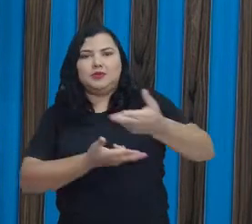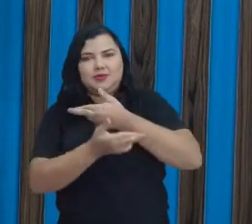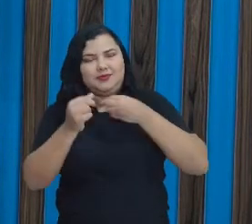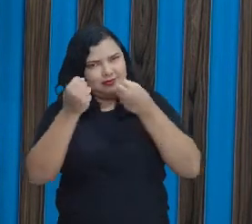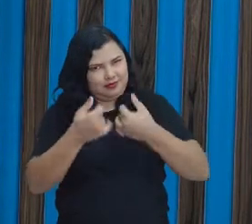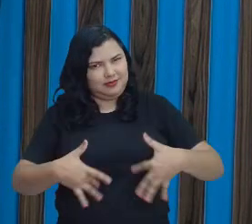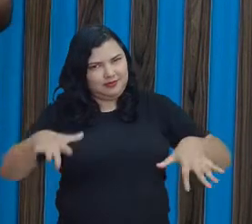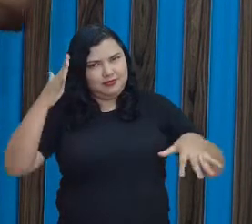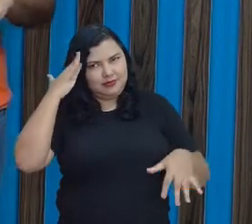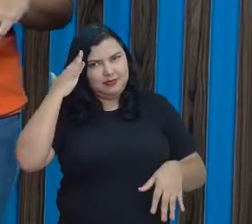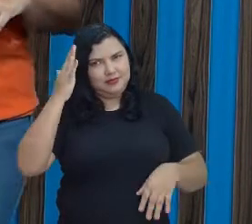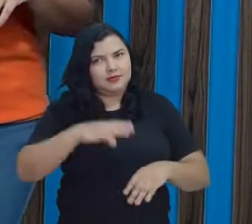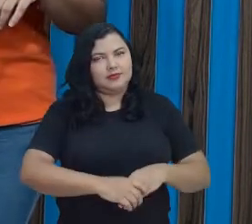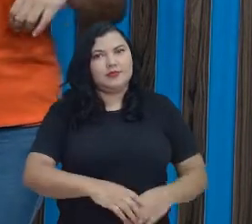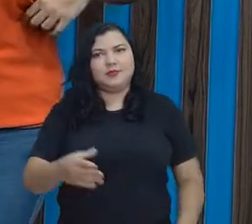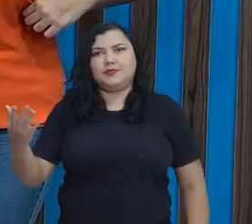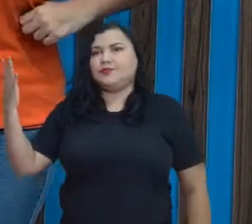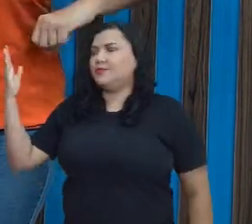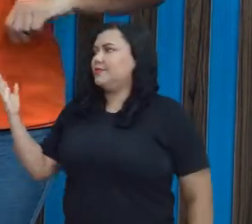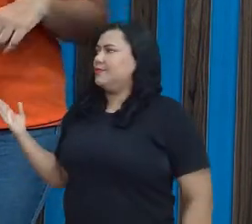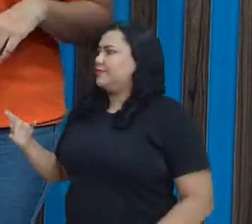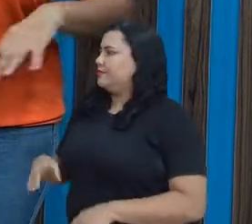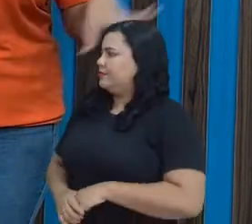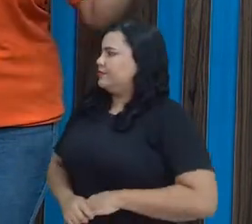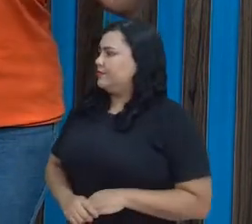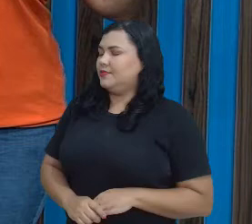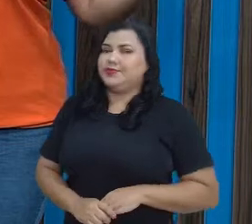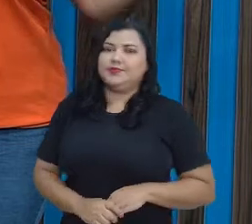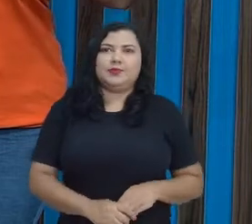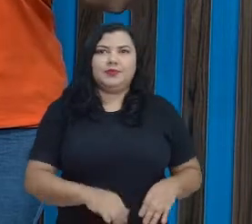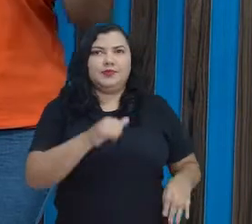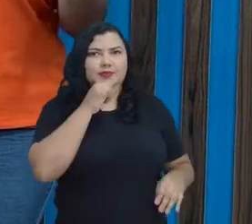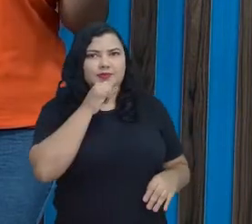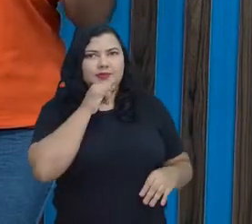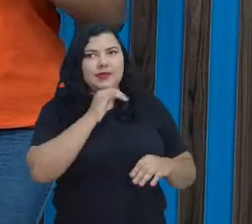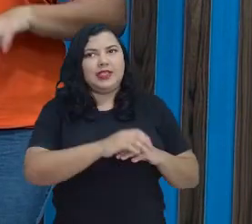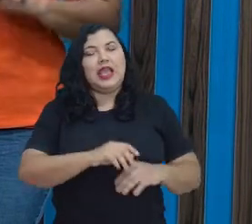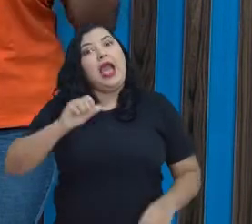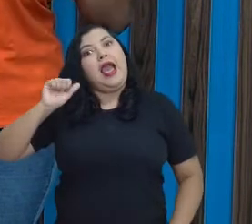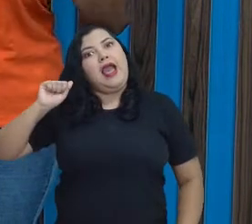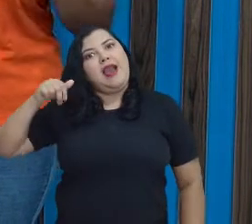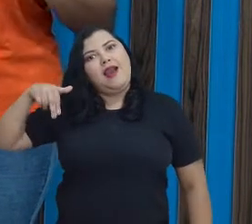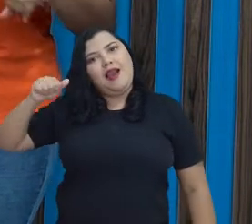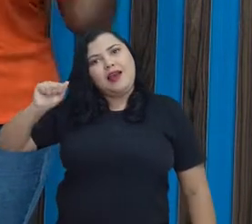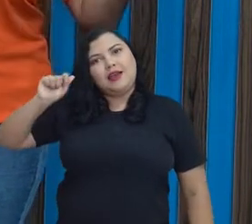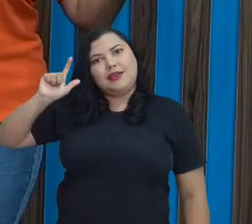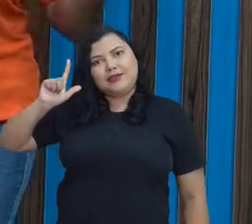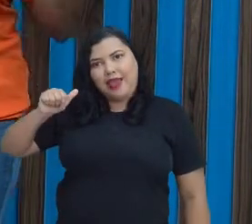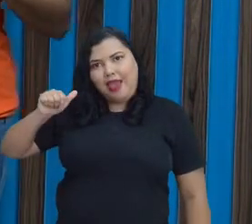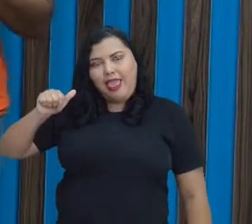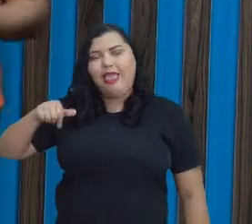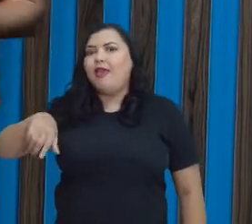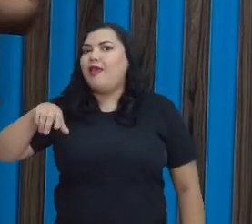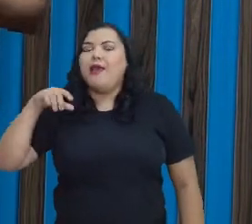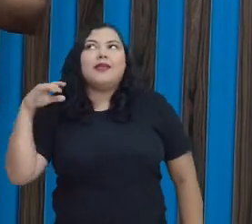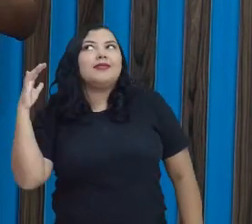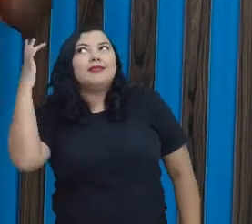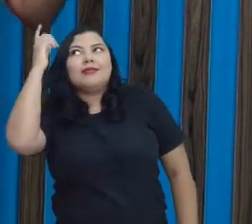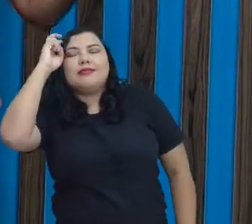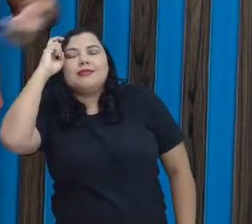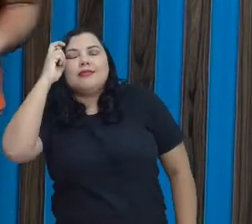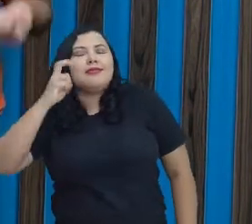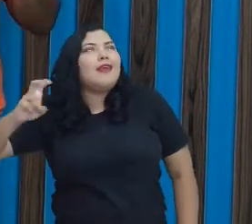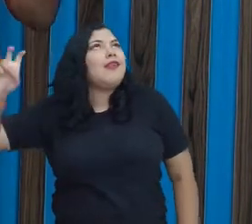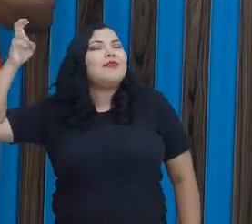Tranquilo? Pronto. Então, ó, quando eu digo Ana é super inteligente, o Brasil é lindo, a